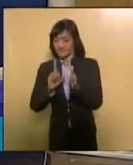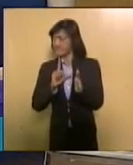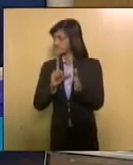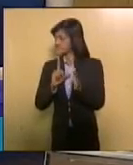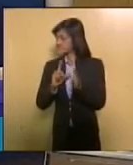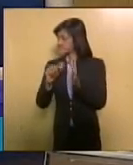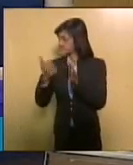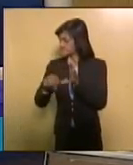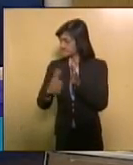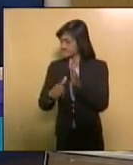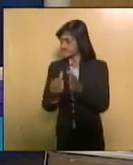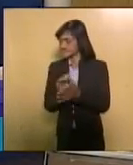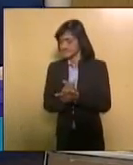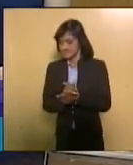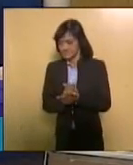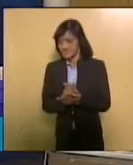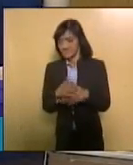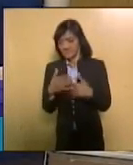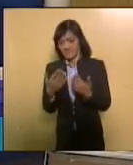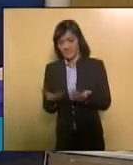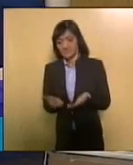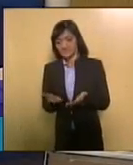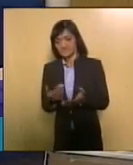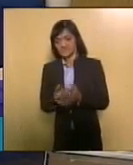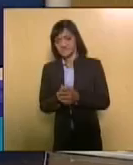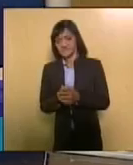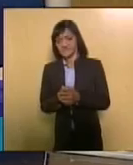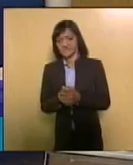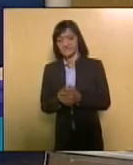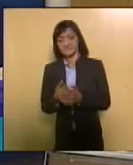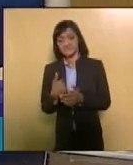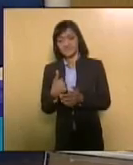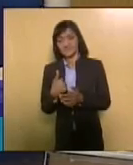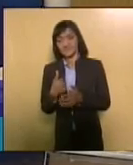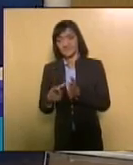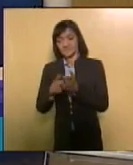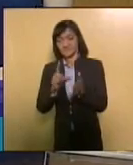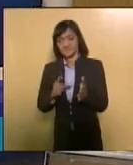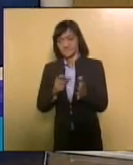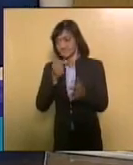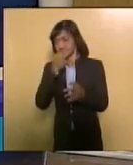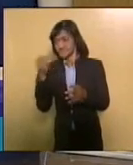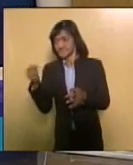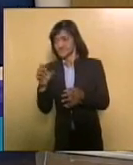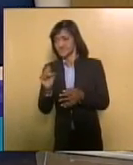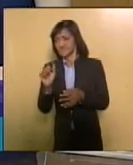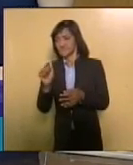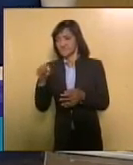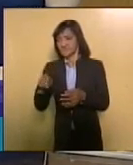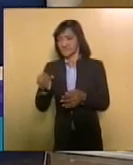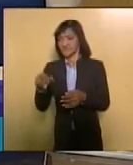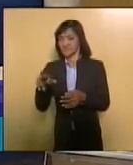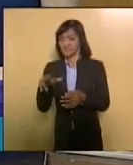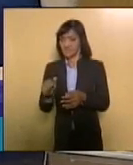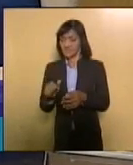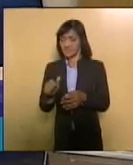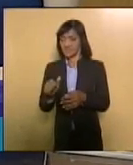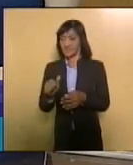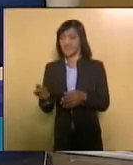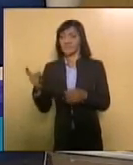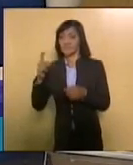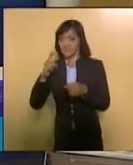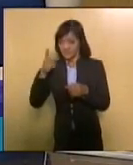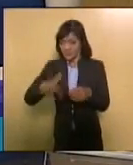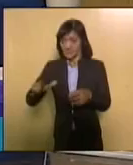por unidades federativas né então termino só fazendo antes de passar a palavra aqui pra Samira e depois a gente vai voltar para falar das